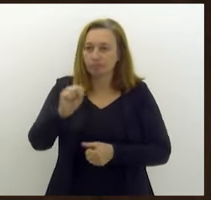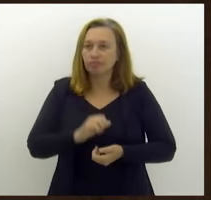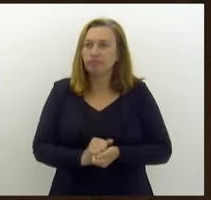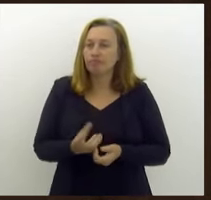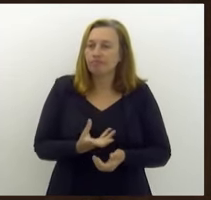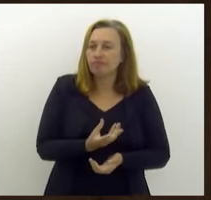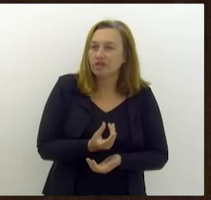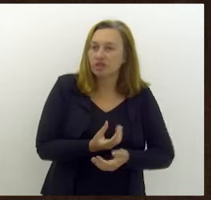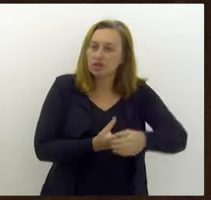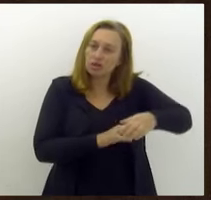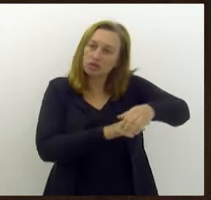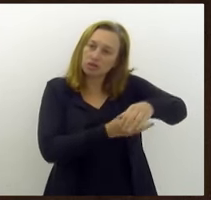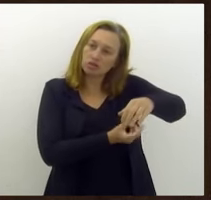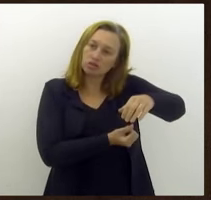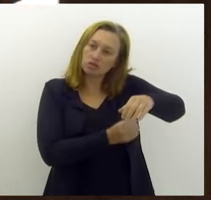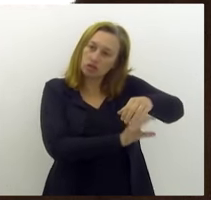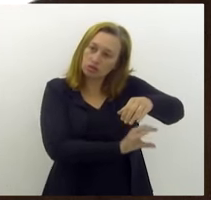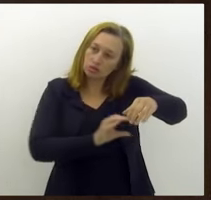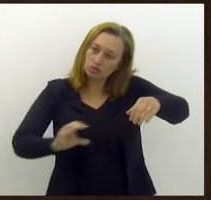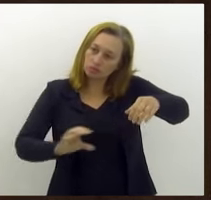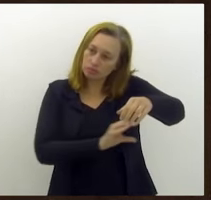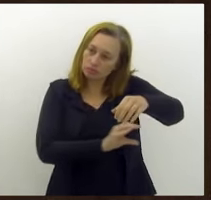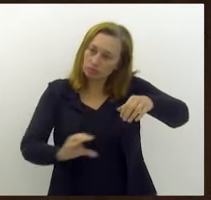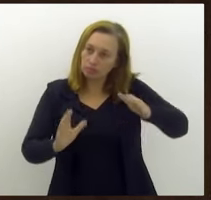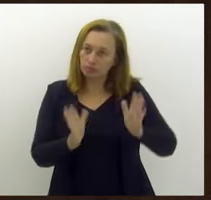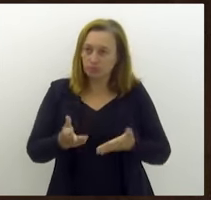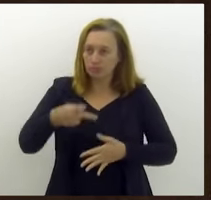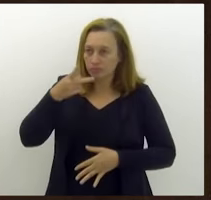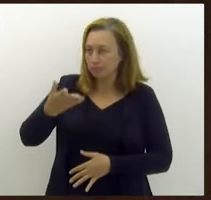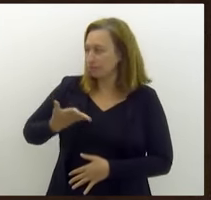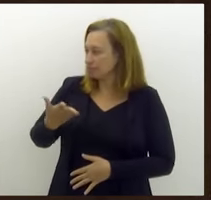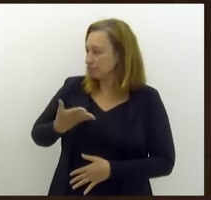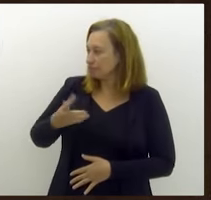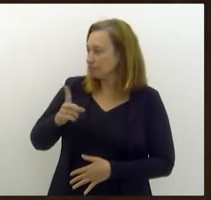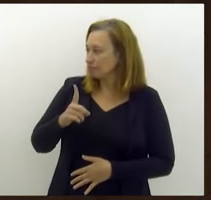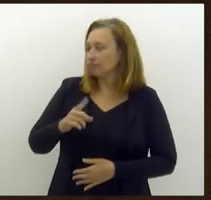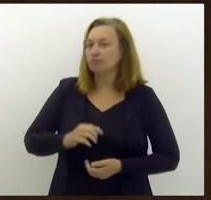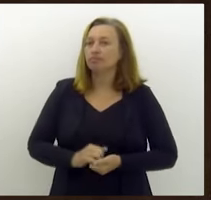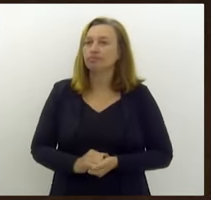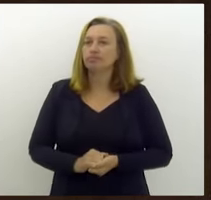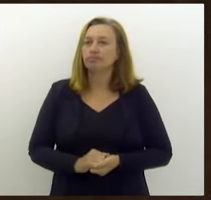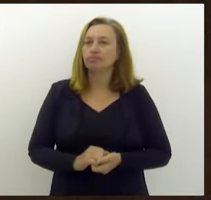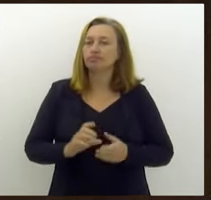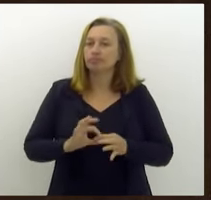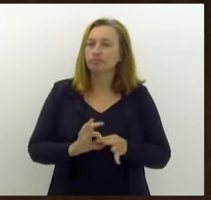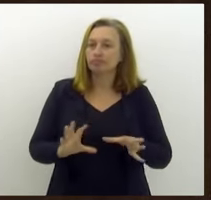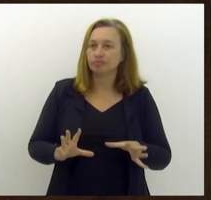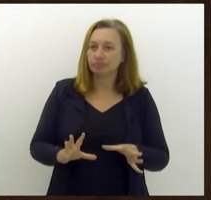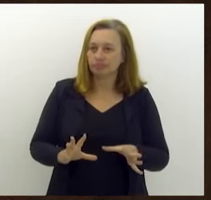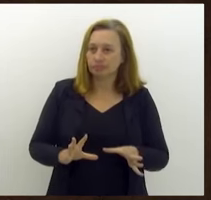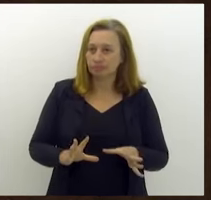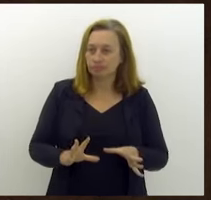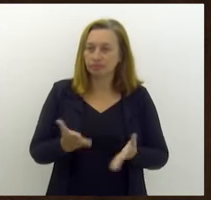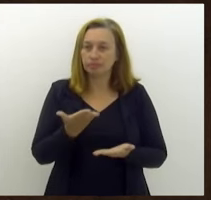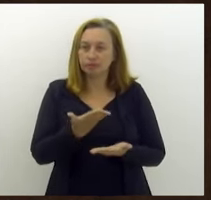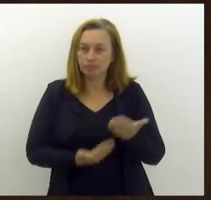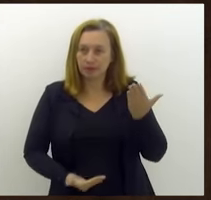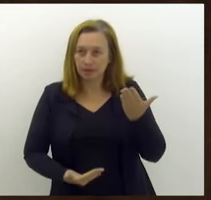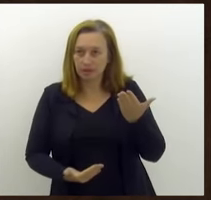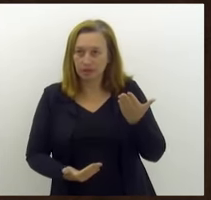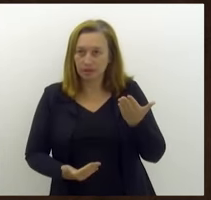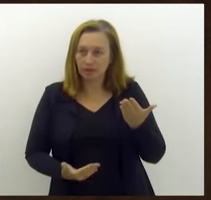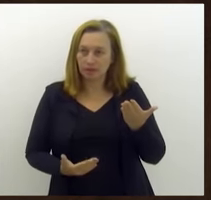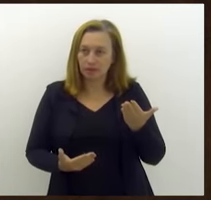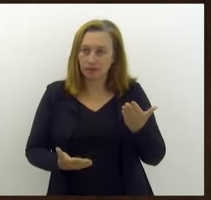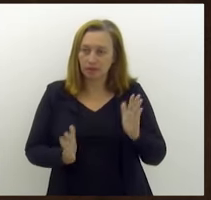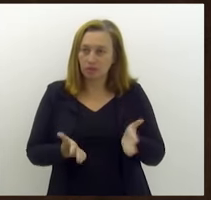agora a gente Como disse um companheiro aqui não é uma uma luz no fim do T né você deixar de ser atropelado aqui no quilmetro 9 para ser atropelado no